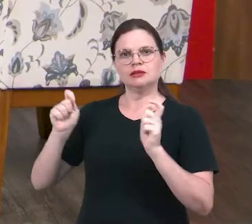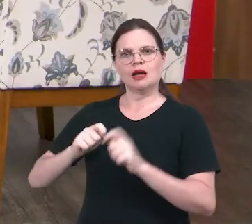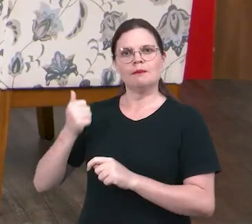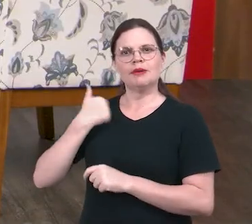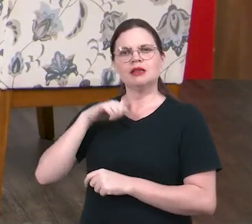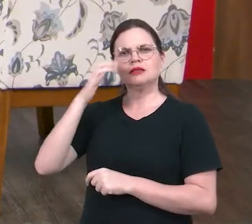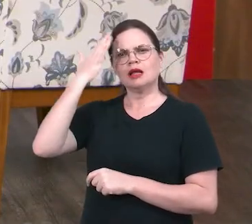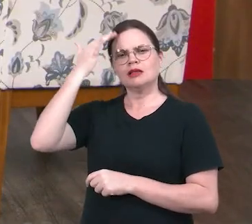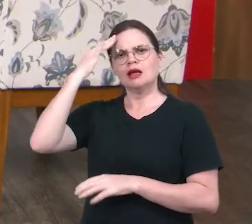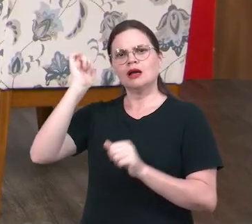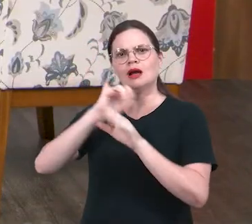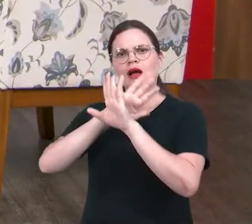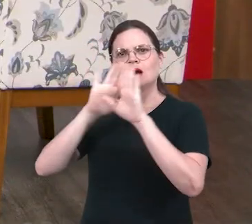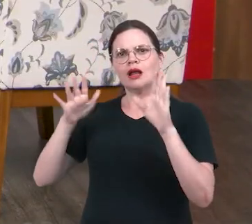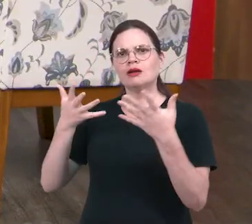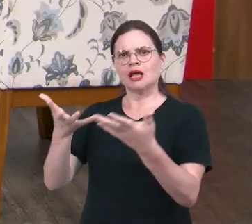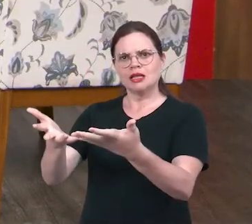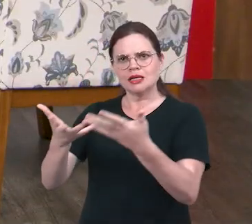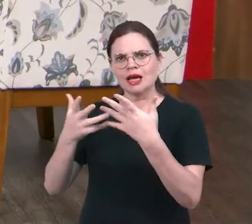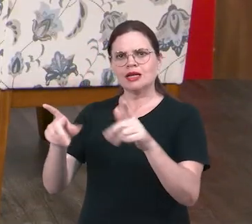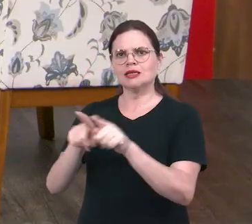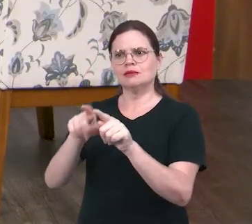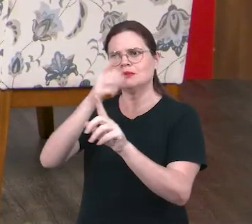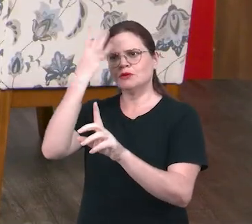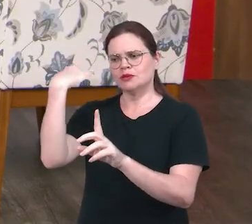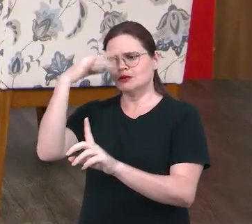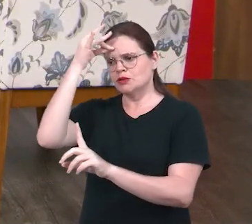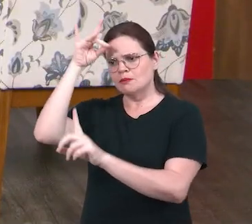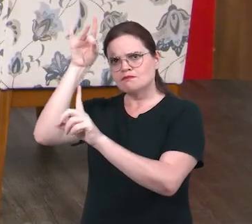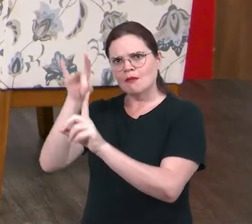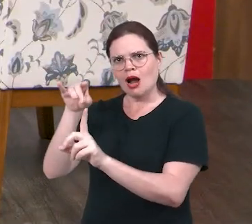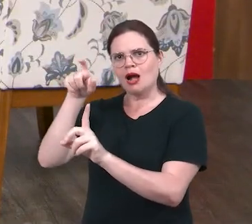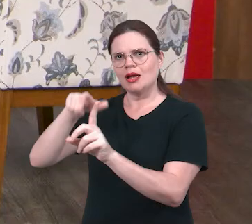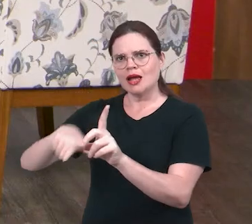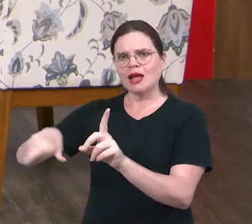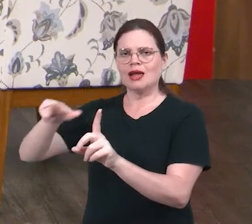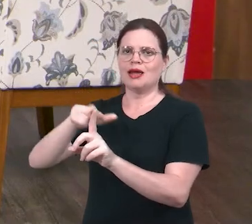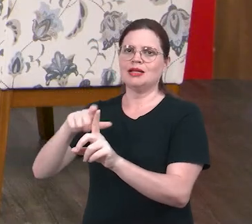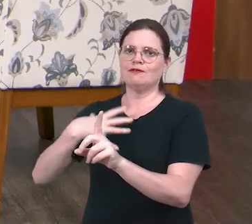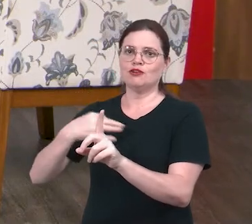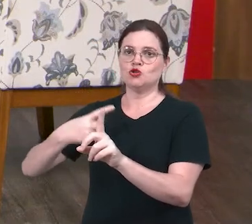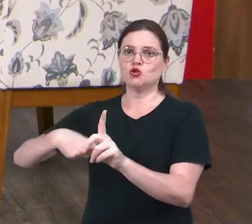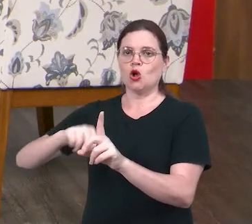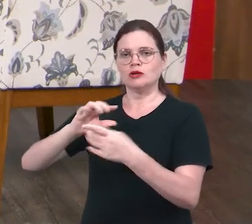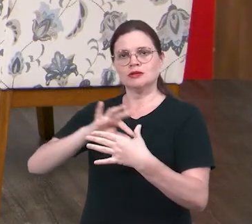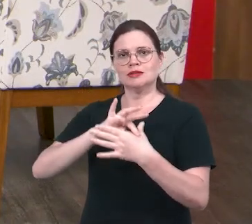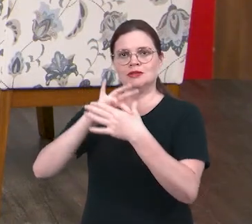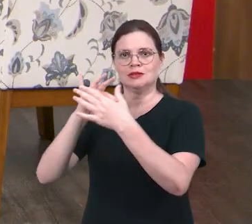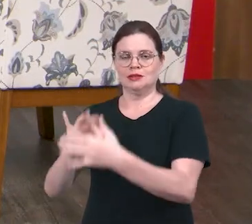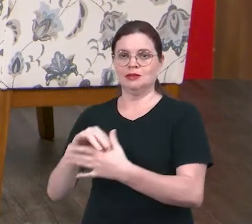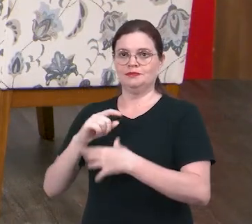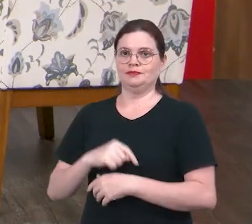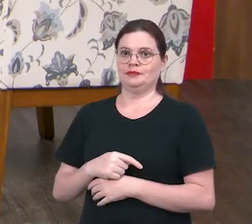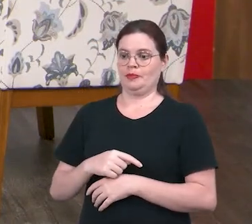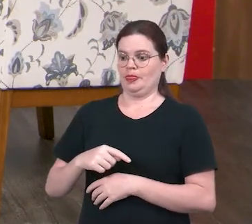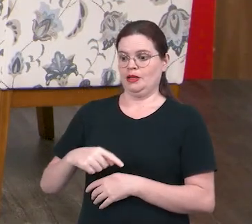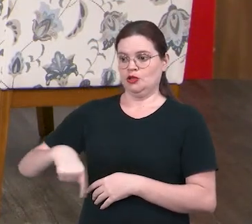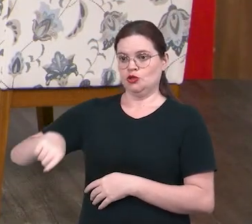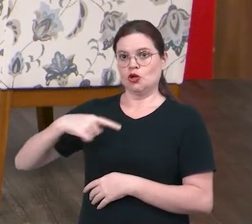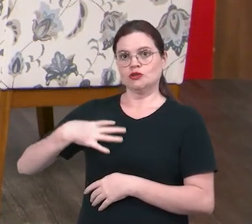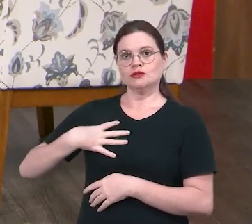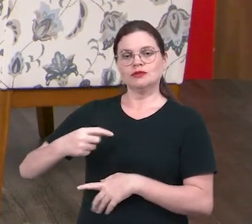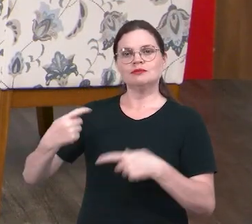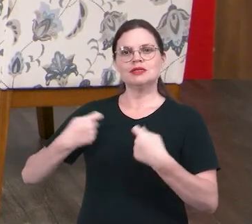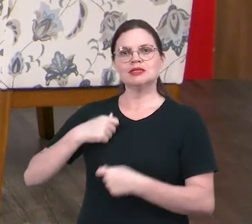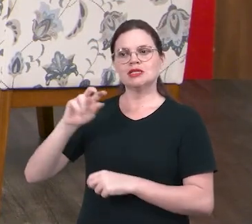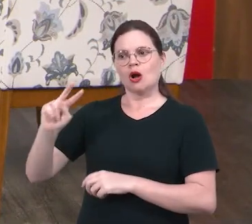desejem também a direção do Espírito Santo, a direção do Senhor, o plano do Pai. Nossos filhos precisam saber que o nosso amor por